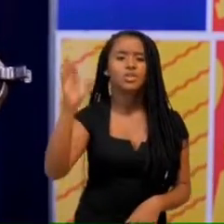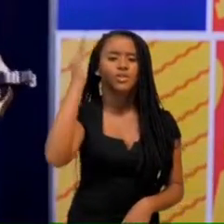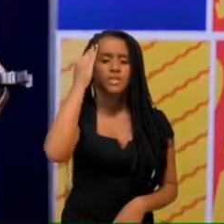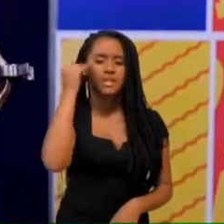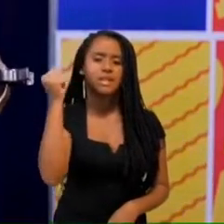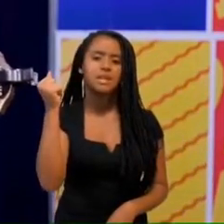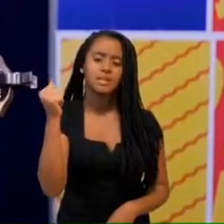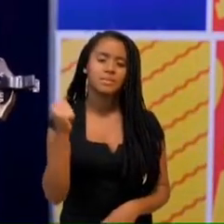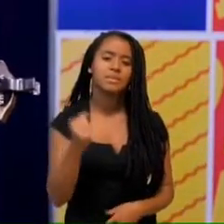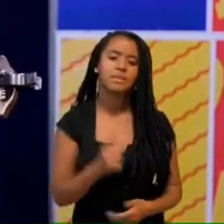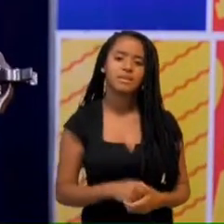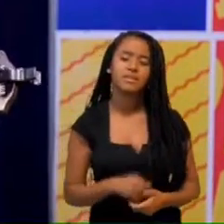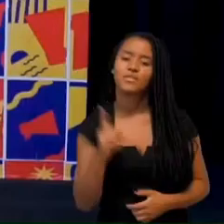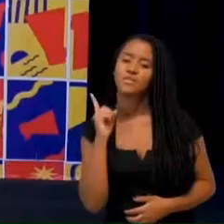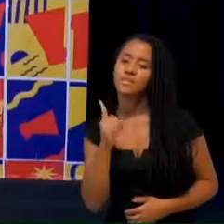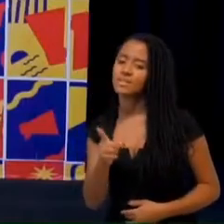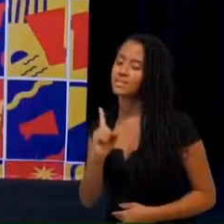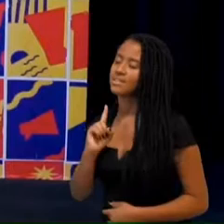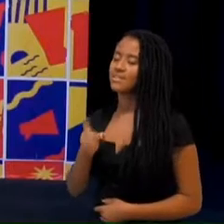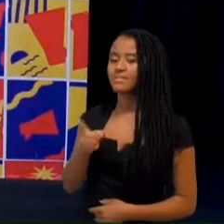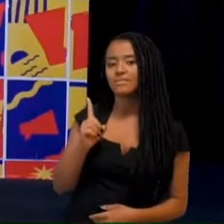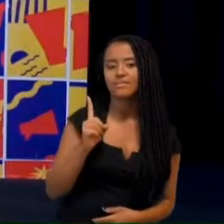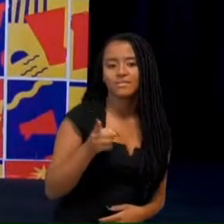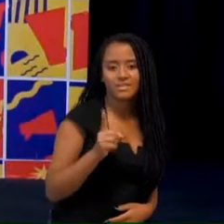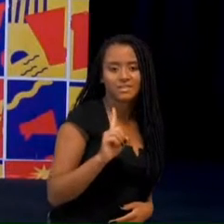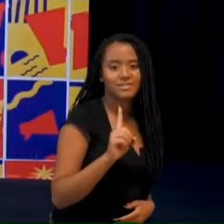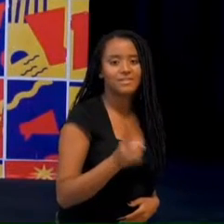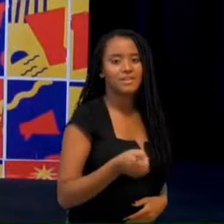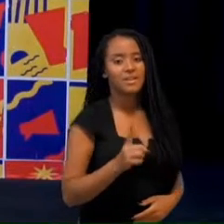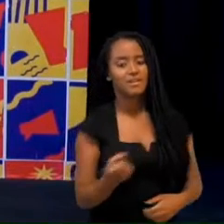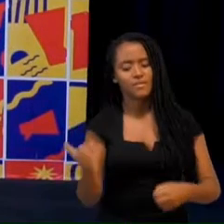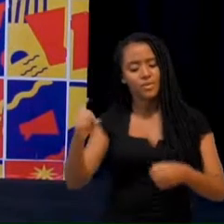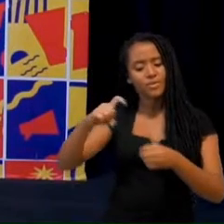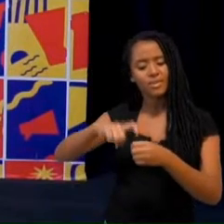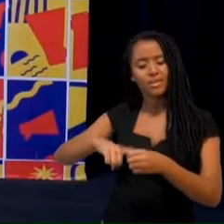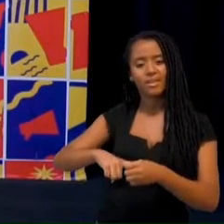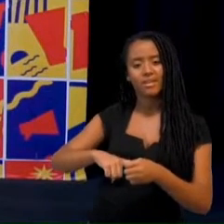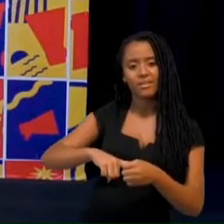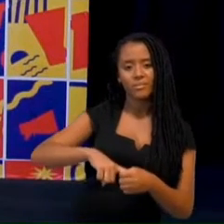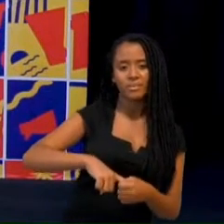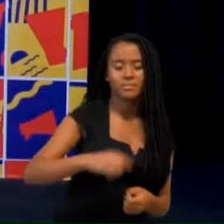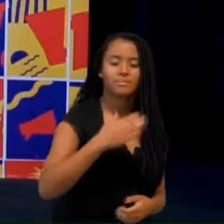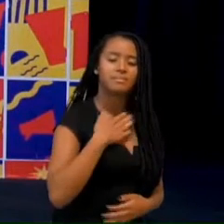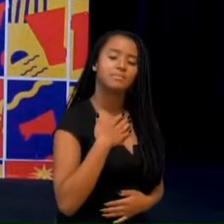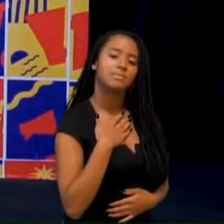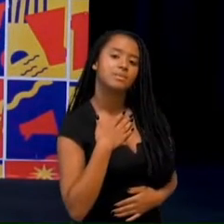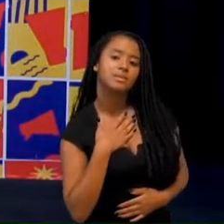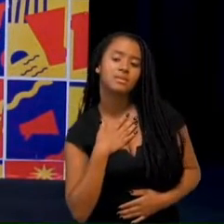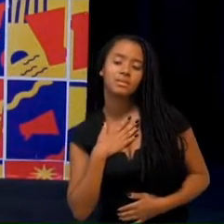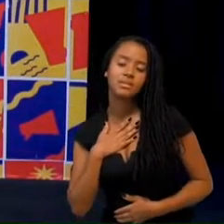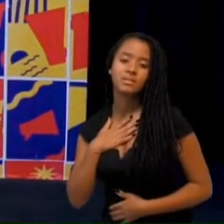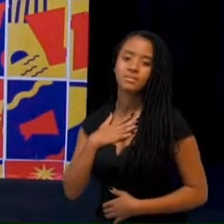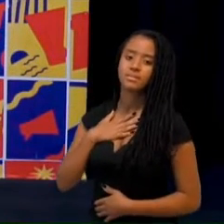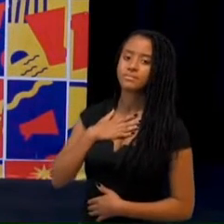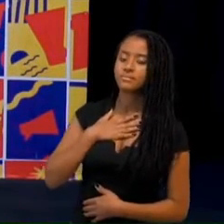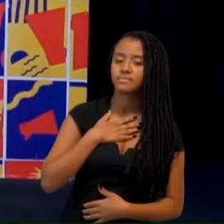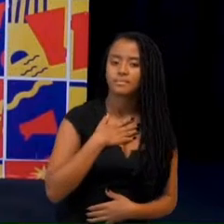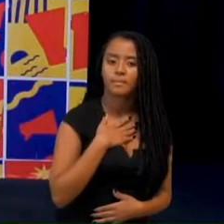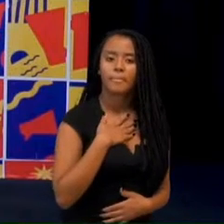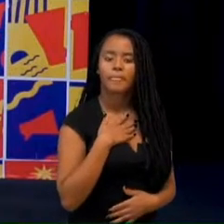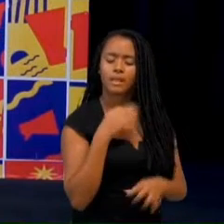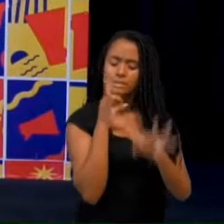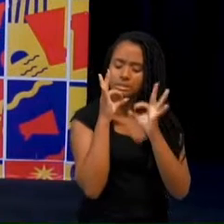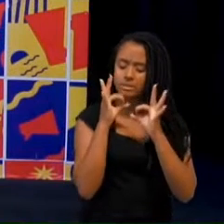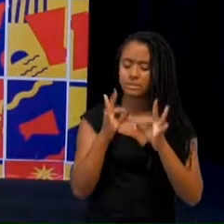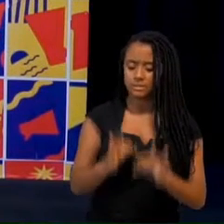Tô sabendo Você vai você vai voltar PR mim